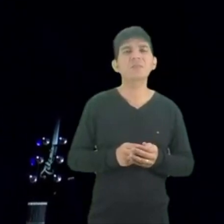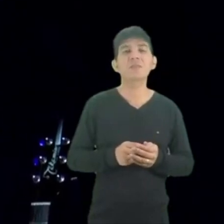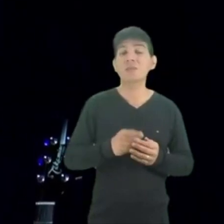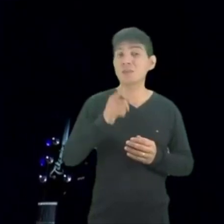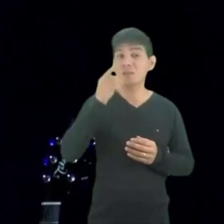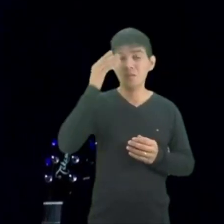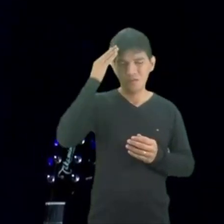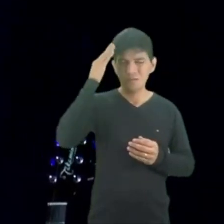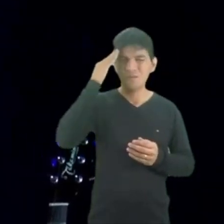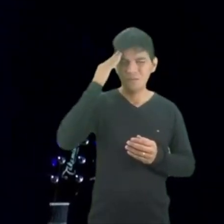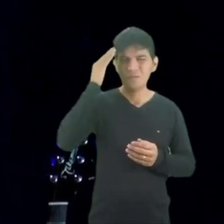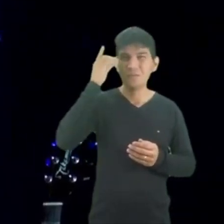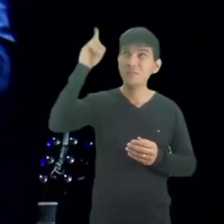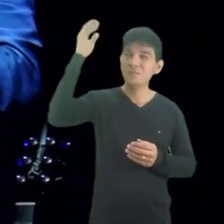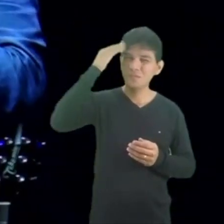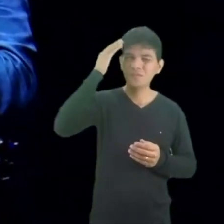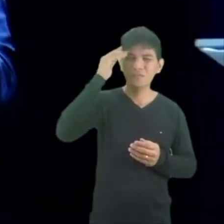intenção.